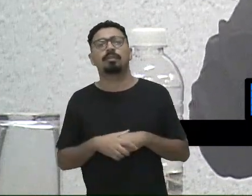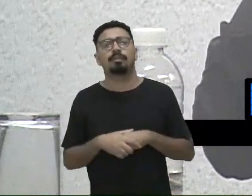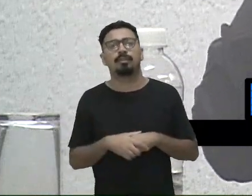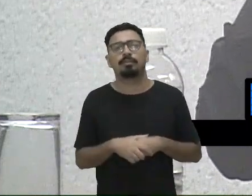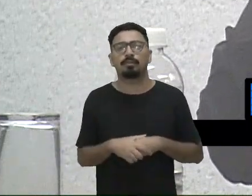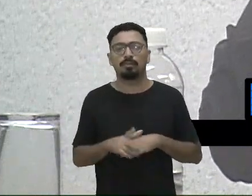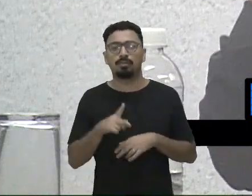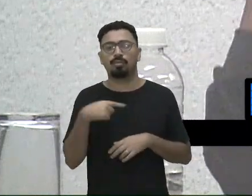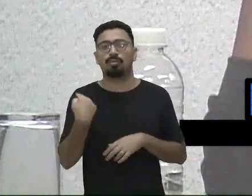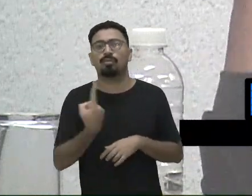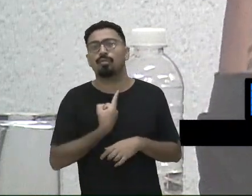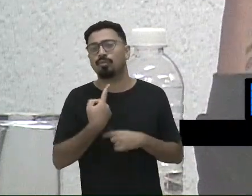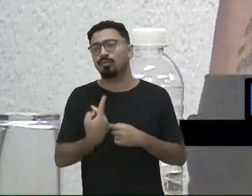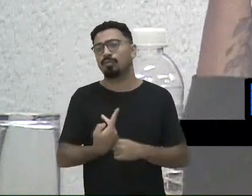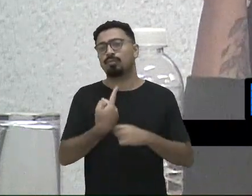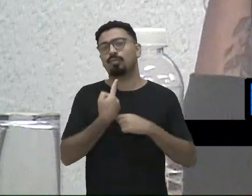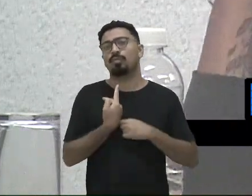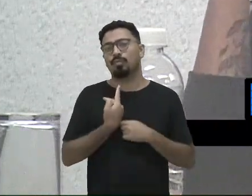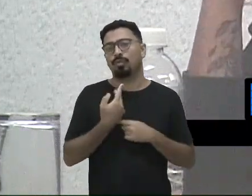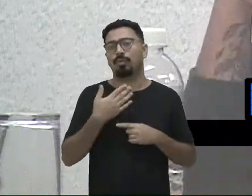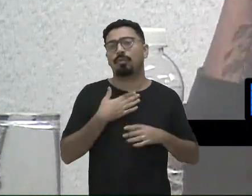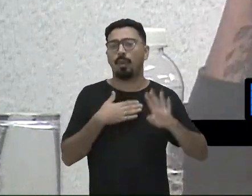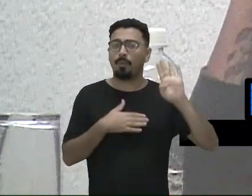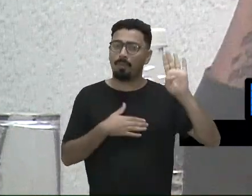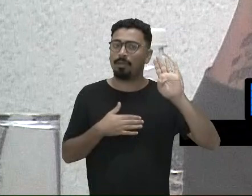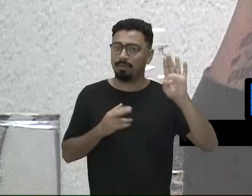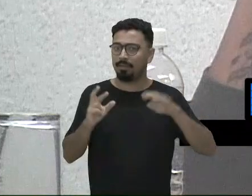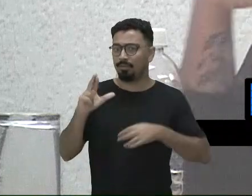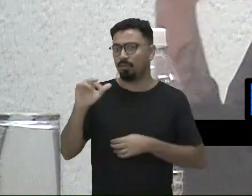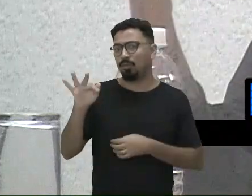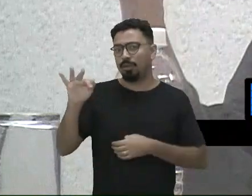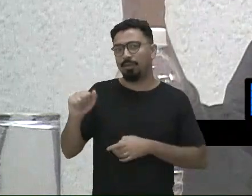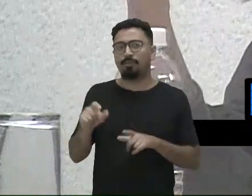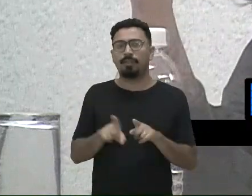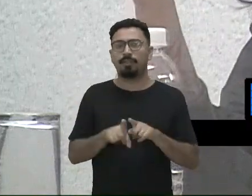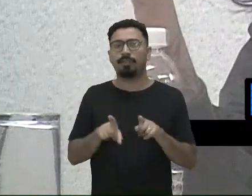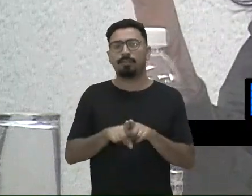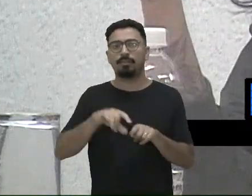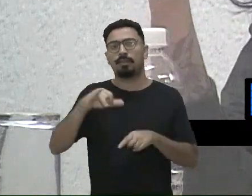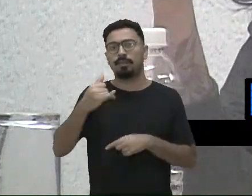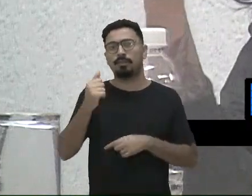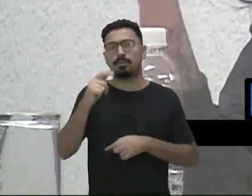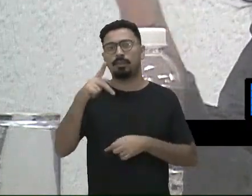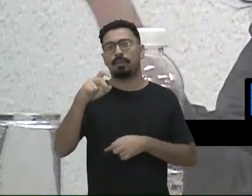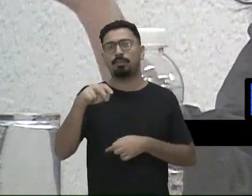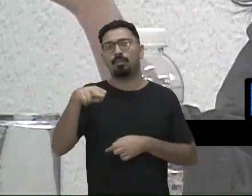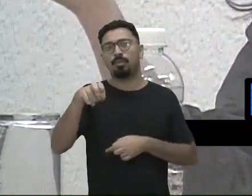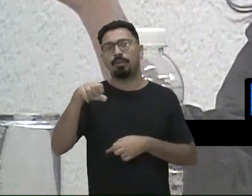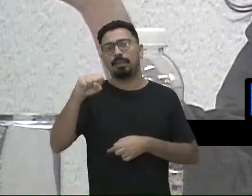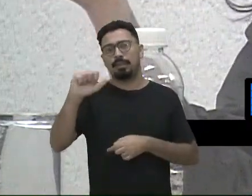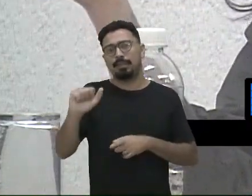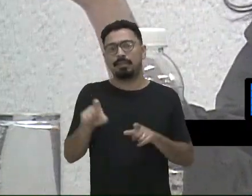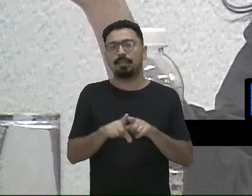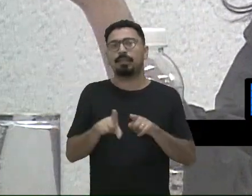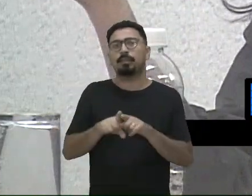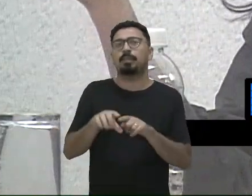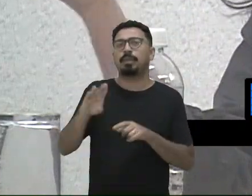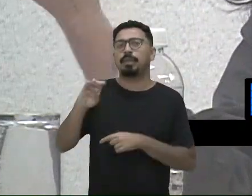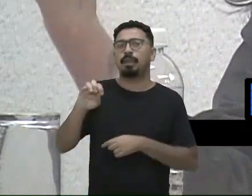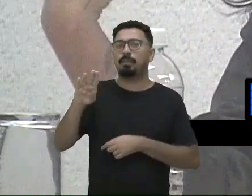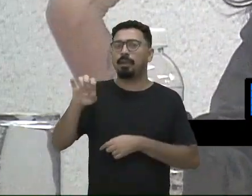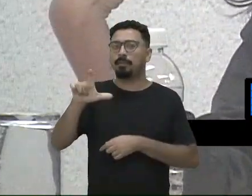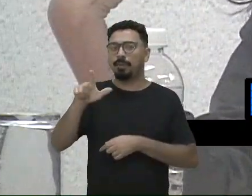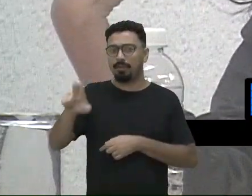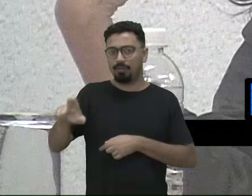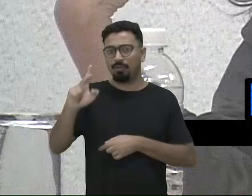pela gente ter sido procurado, meu mandato, o mandato do Rafa, pela japonesa, pela Babalu, pela população trans no geral,